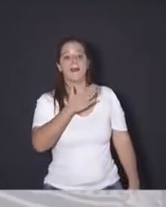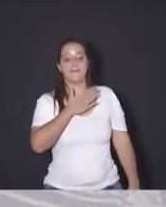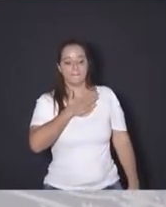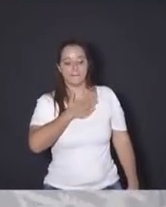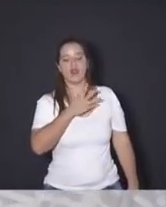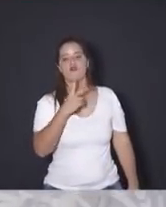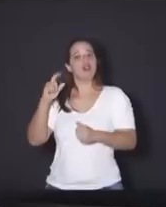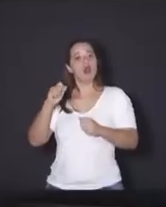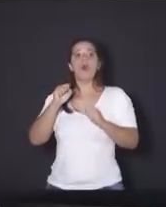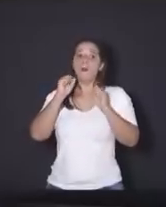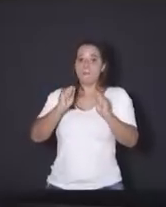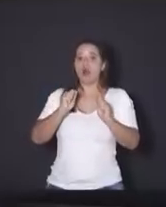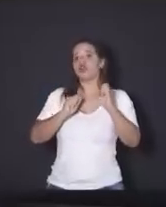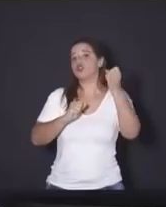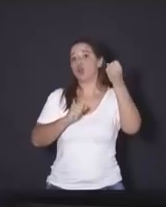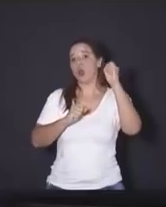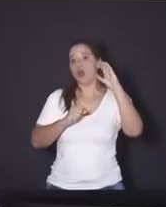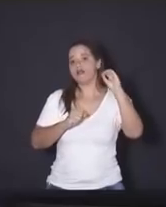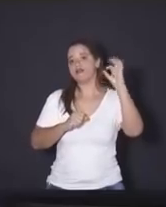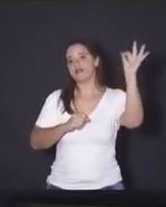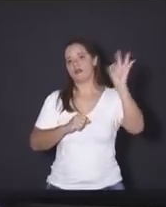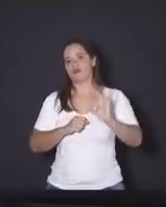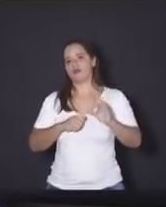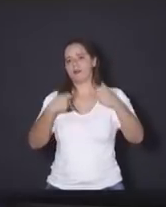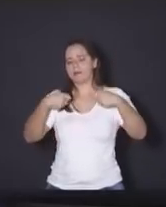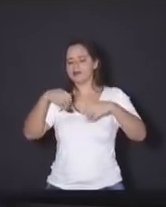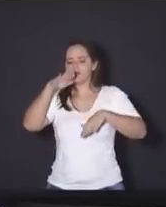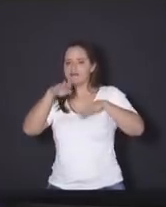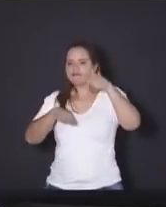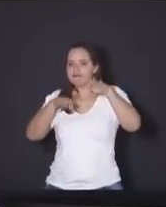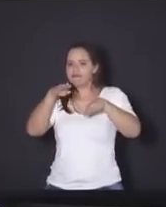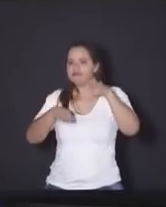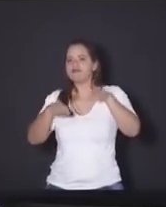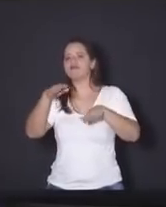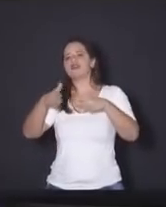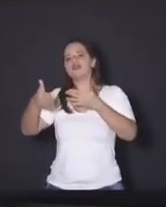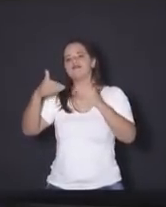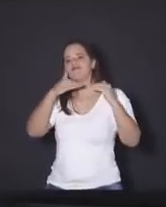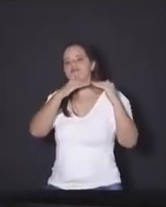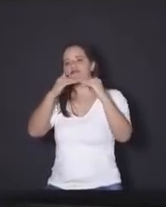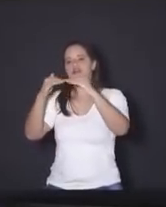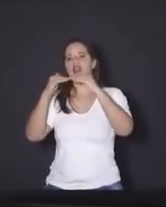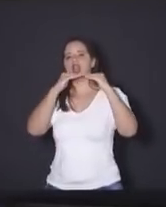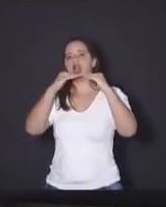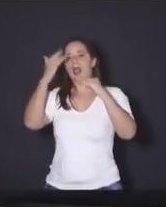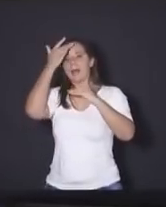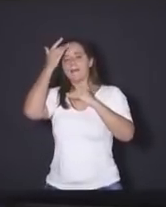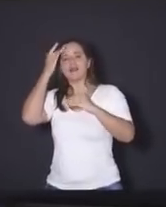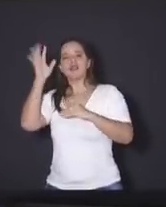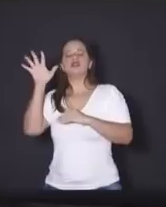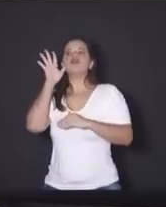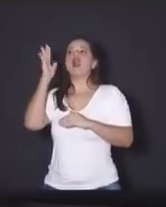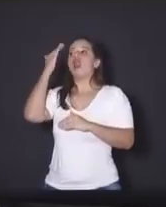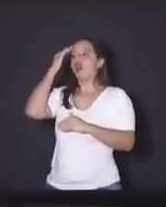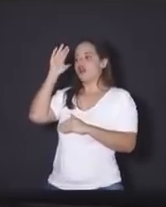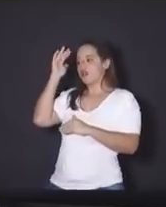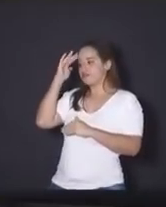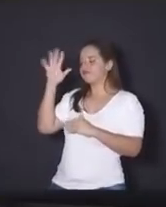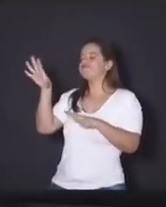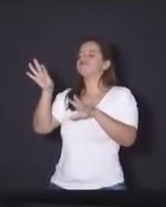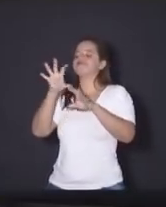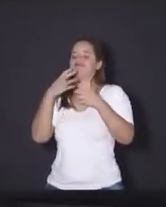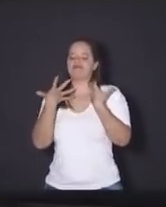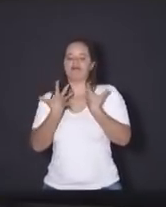ver é duro você tem que saber mediar você precisa também trazer essa temperança essa sua capacidade de ouvir agora algo que eu sempre